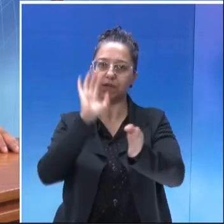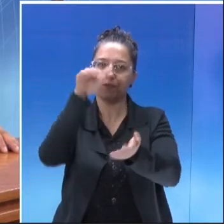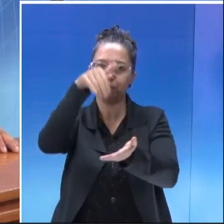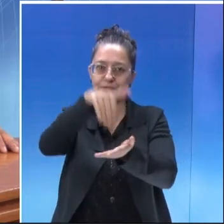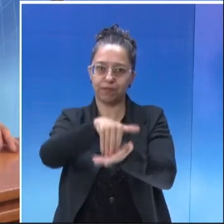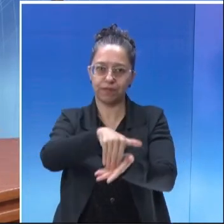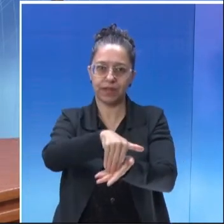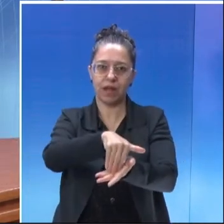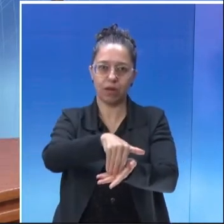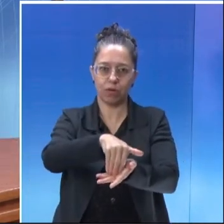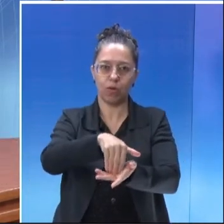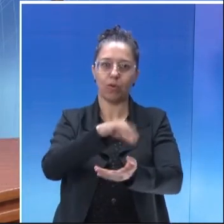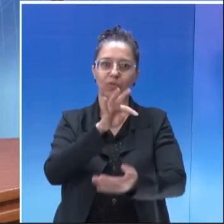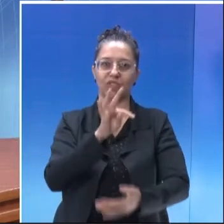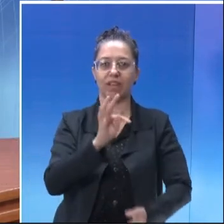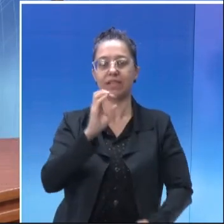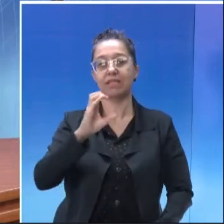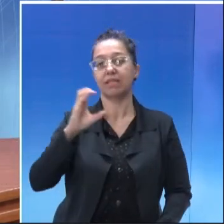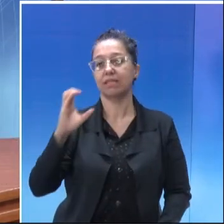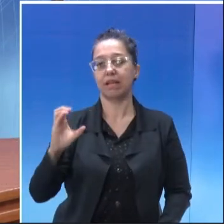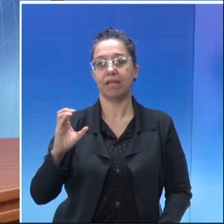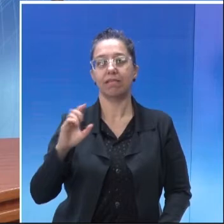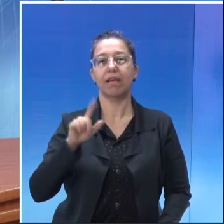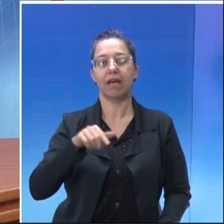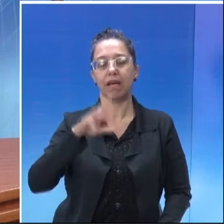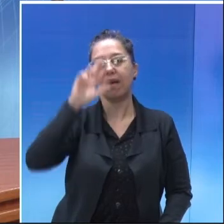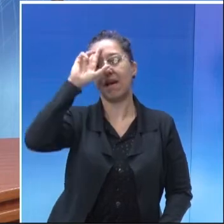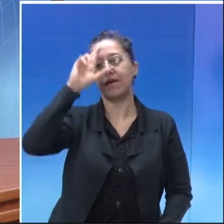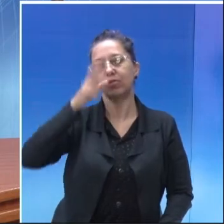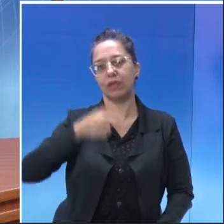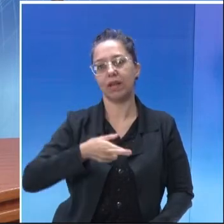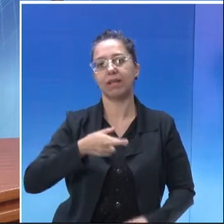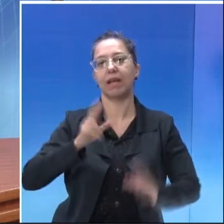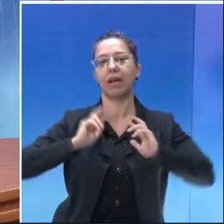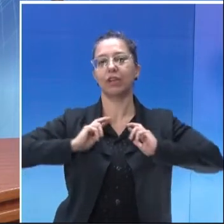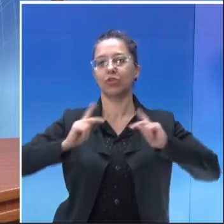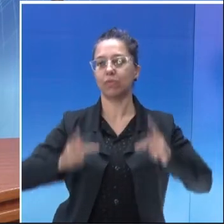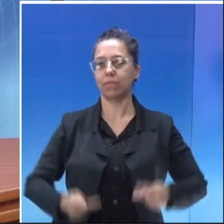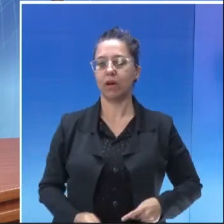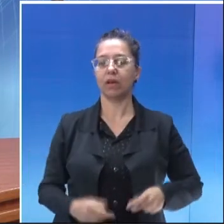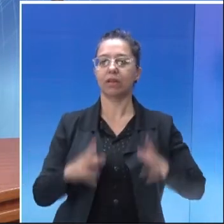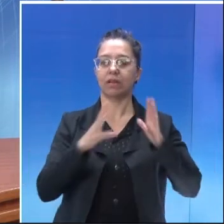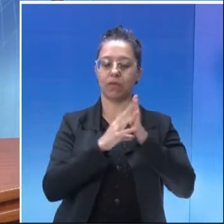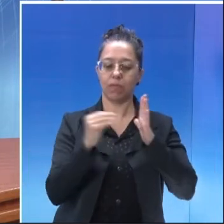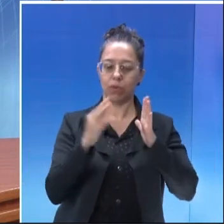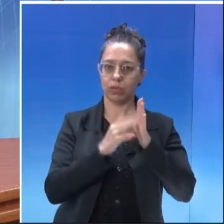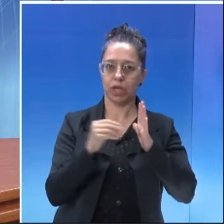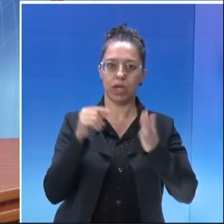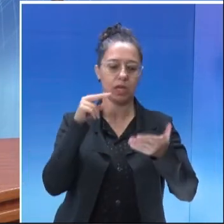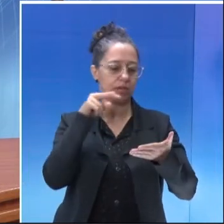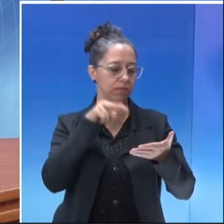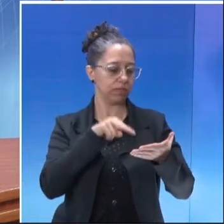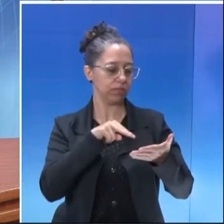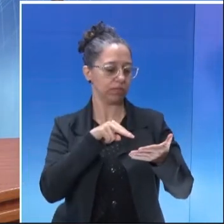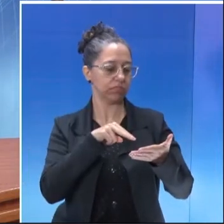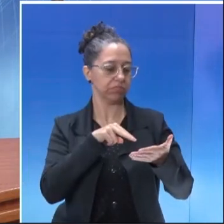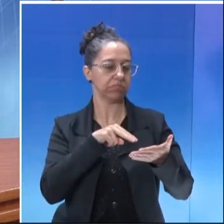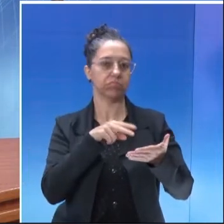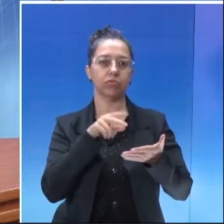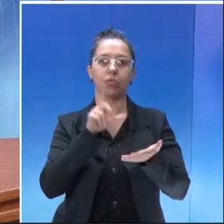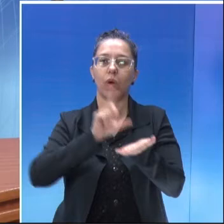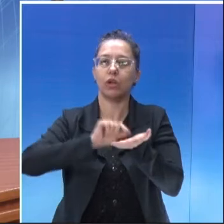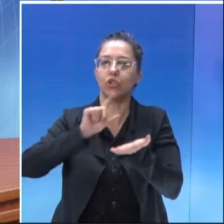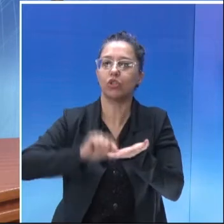que fazer todos os seus trabalhos pautados na racionalidade humana. Então você tem um modelo do